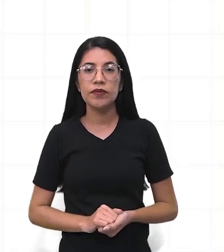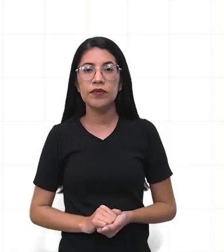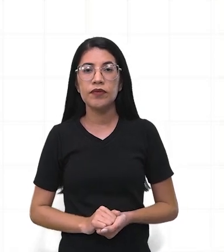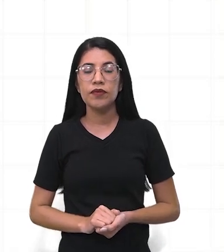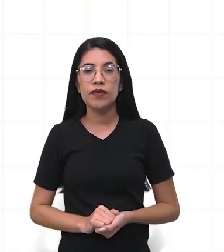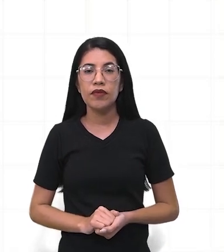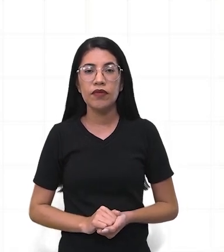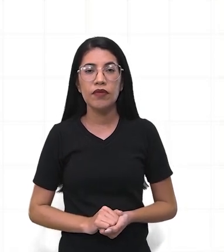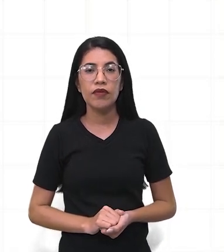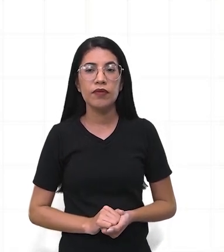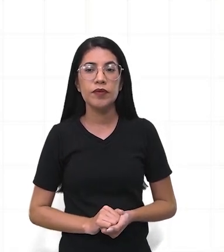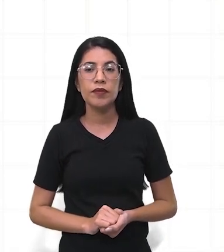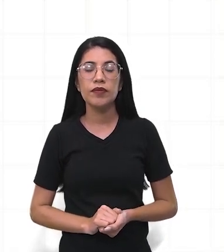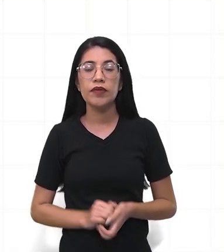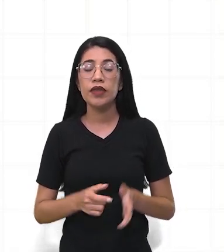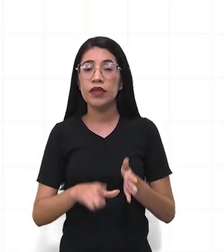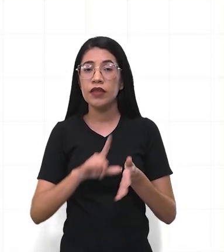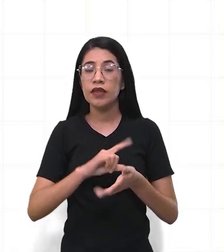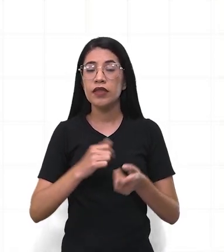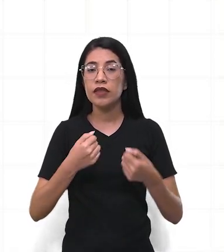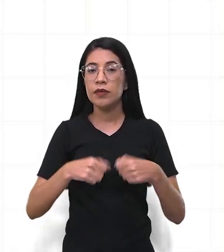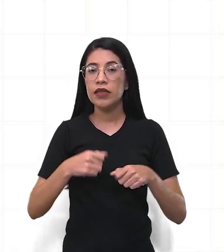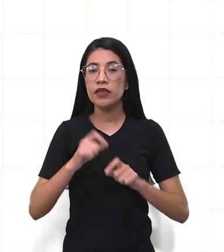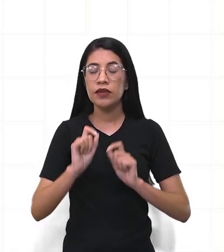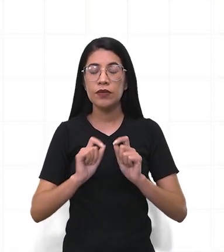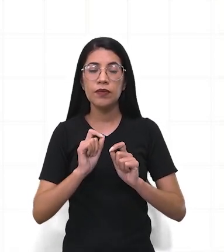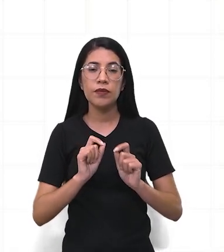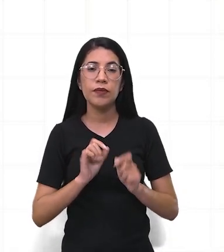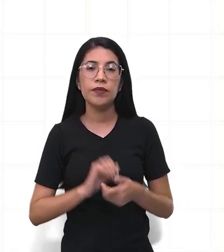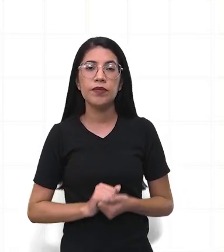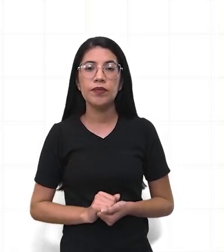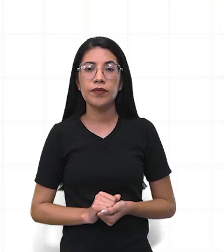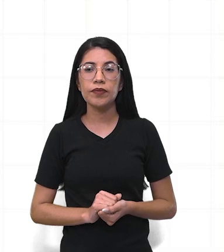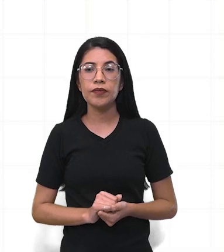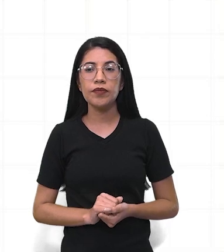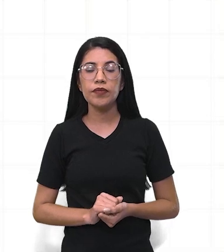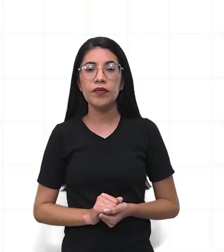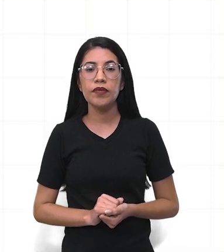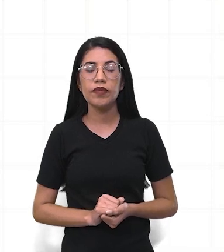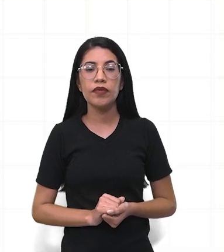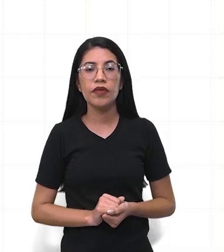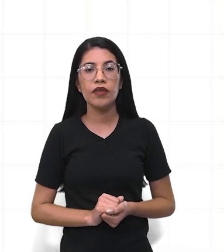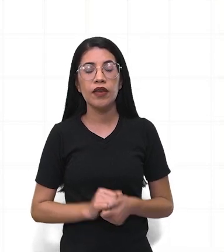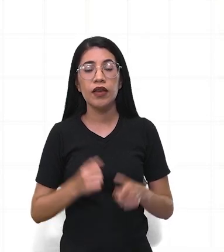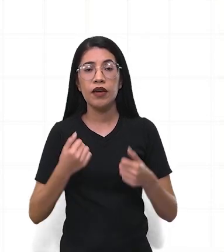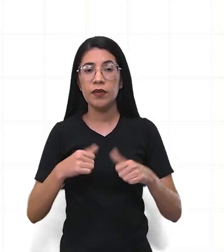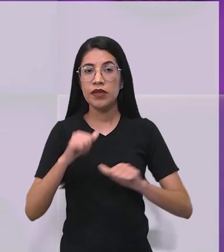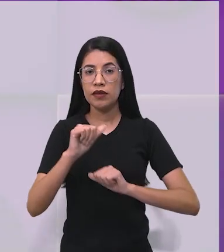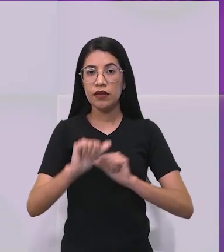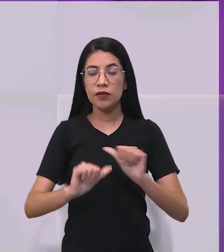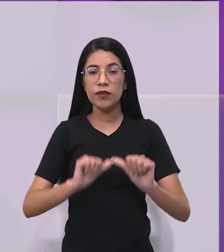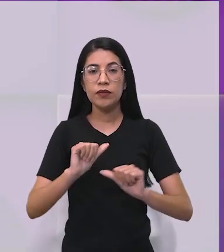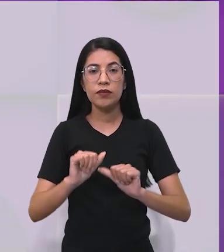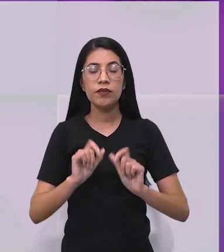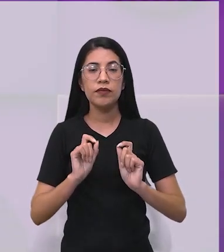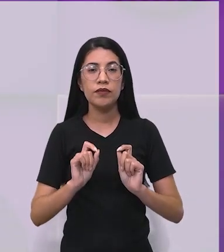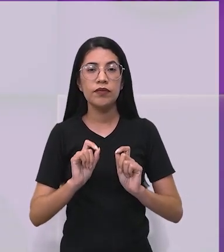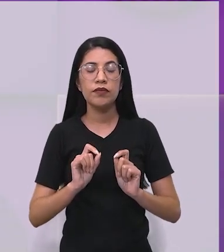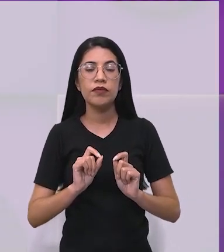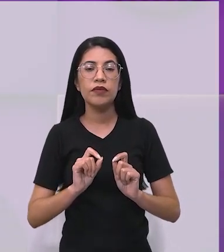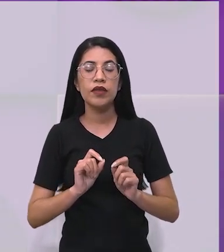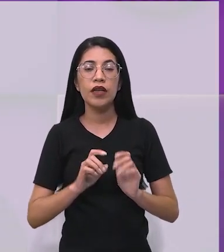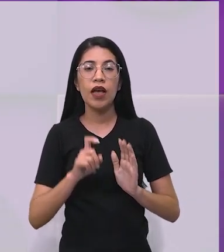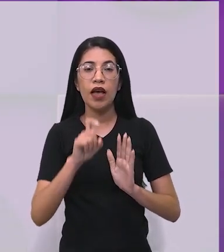Então vejam, primeira providência que a gente vai ter que tomar nesse caso aí. Eu vou transformar